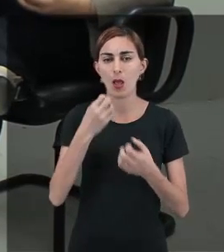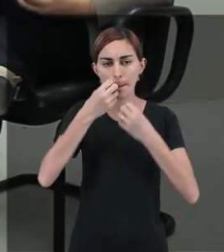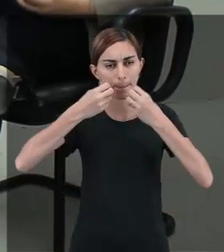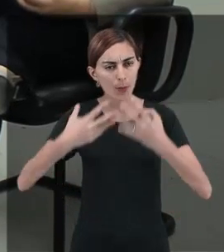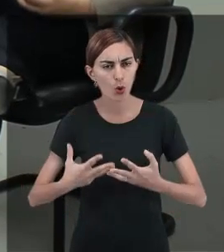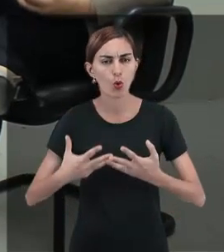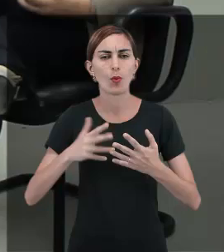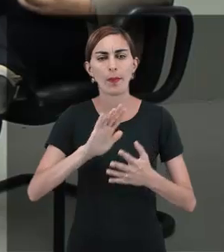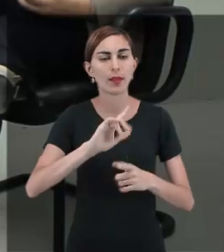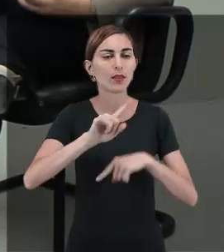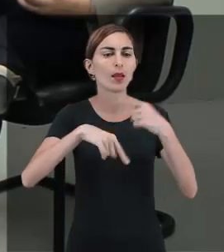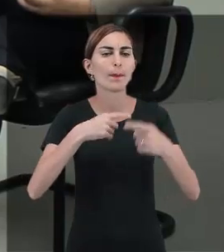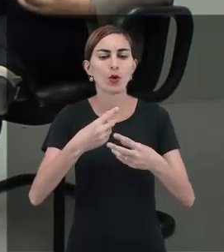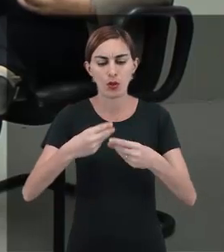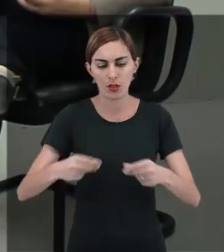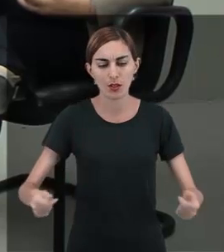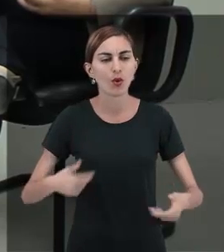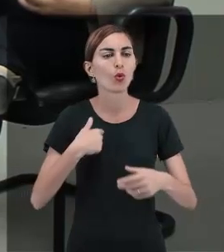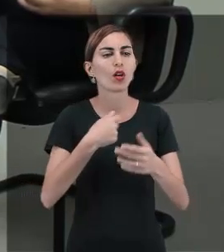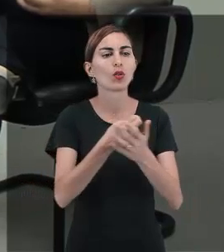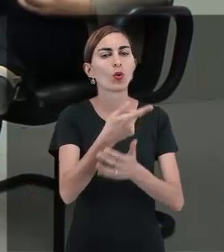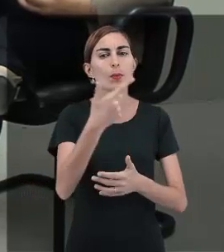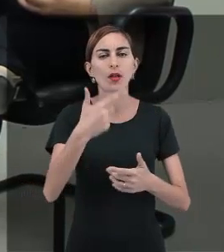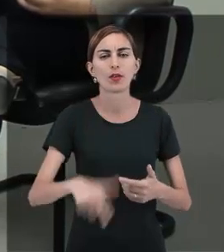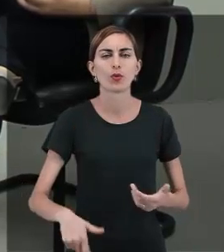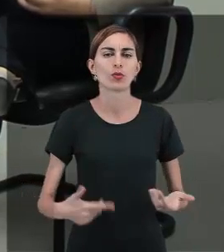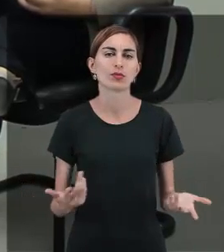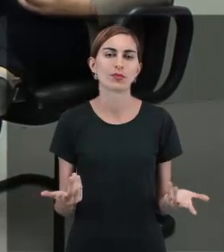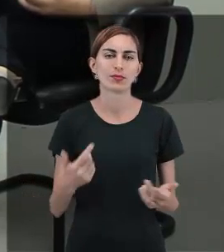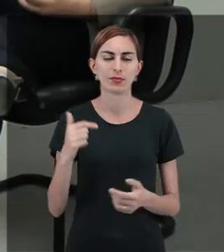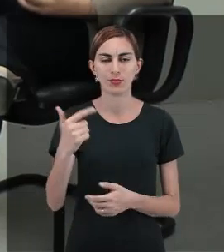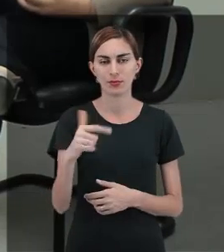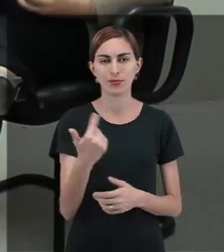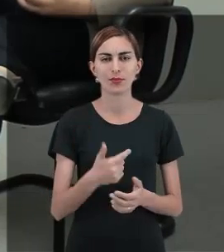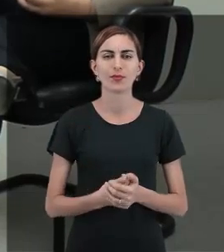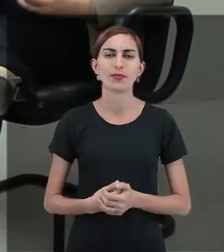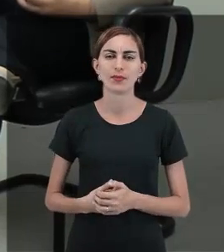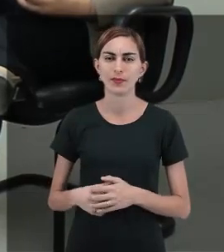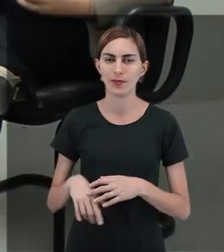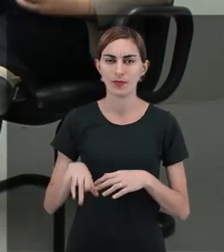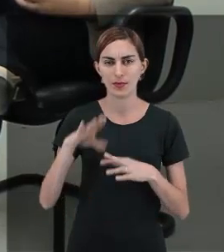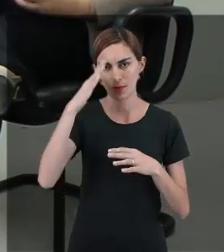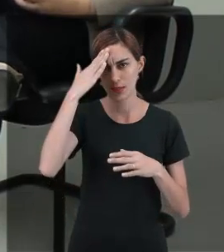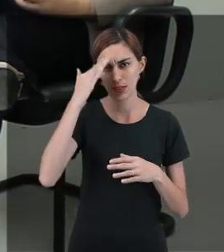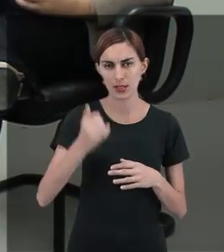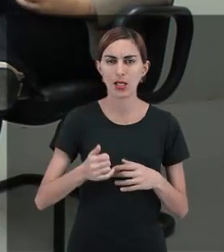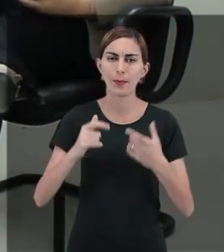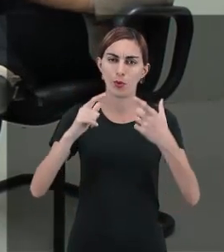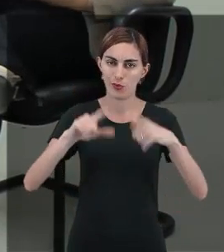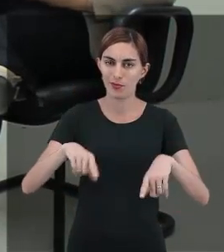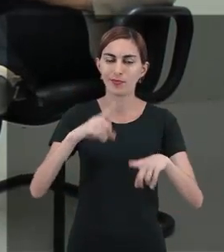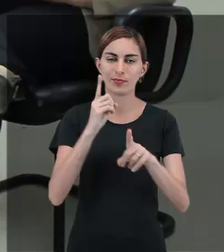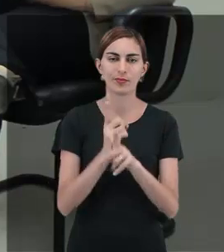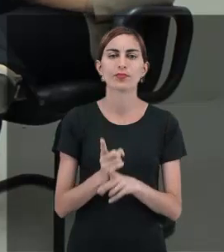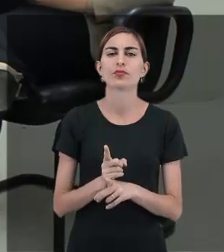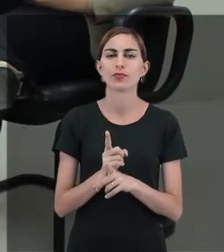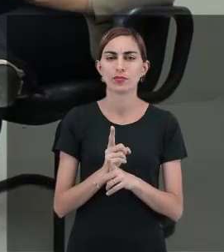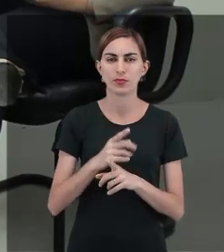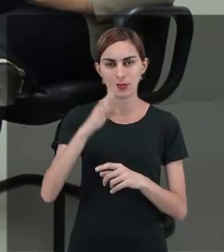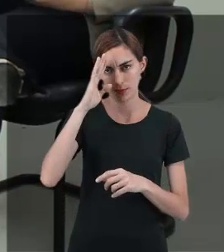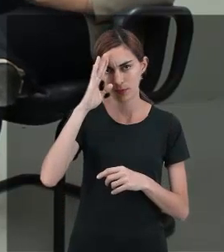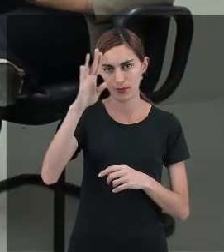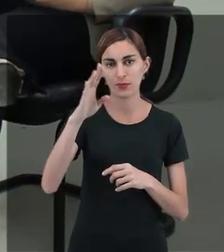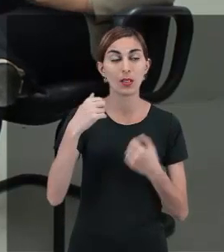se você não mostra ao consumidor onde comprar esse produto... Para o cliente. Exatamente. Ele precisa saber onde é que se encontra. E, principalmente,